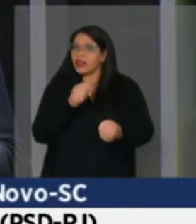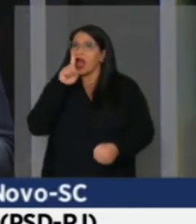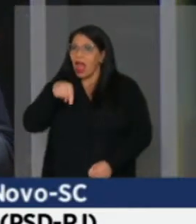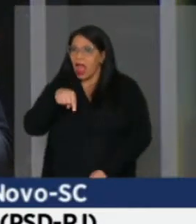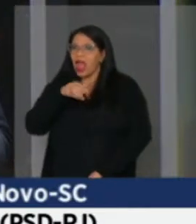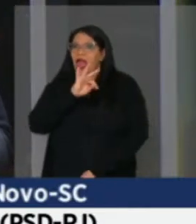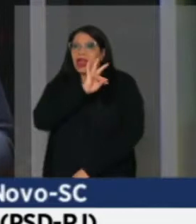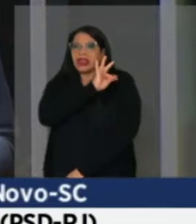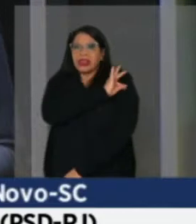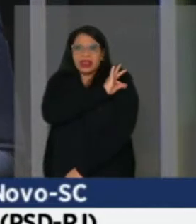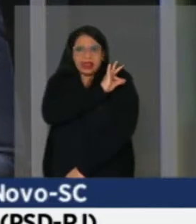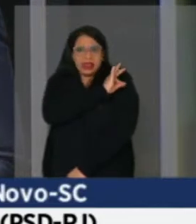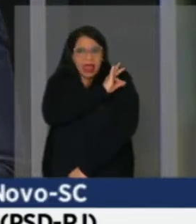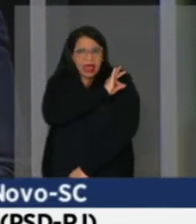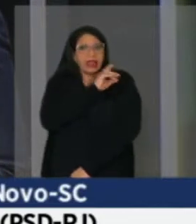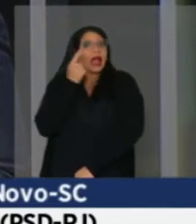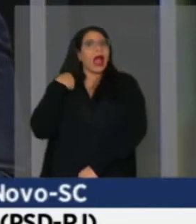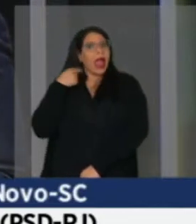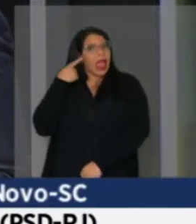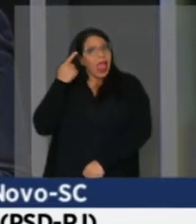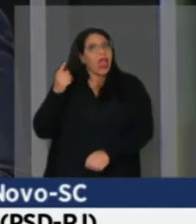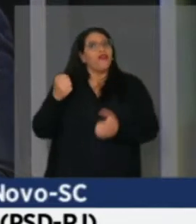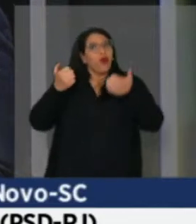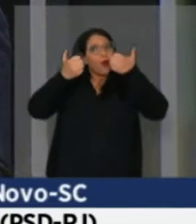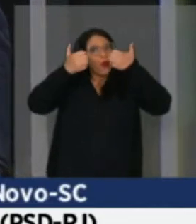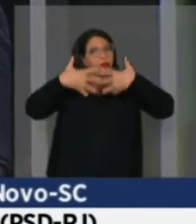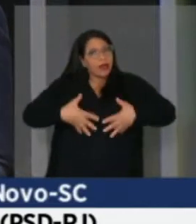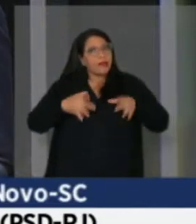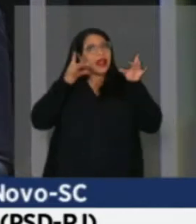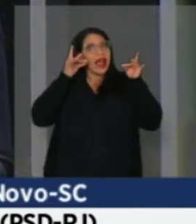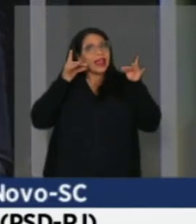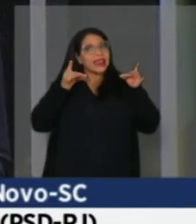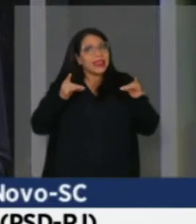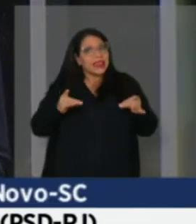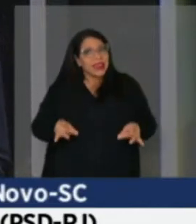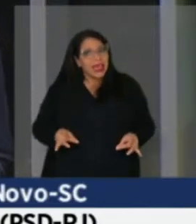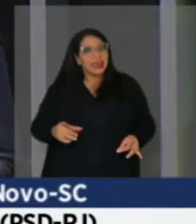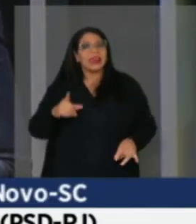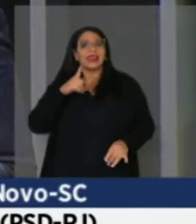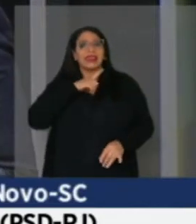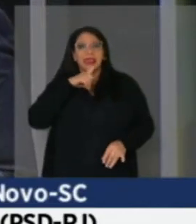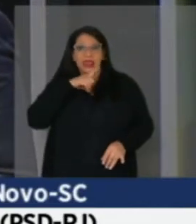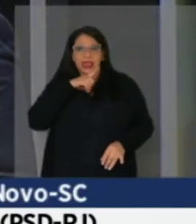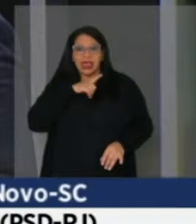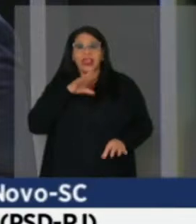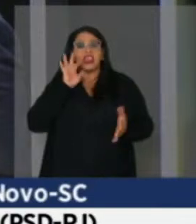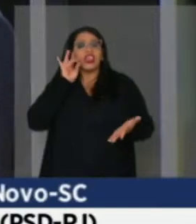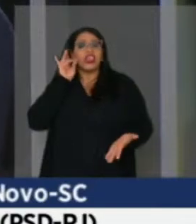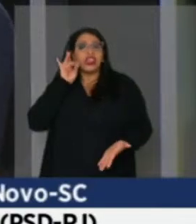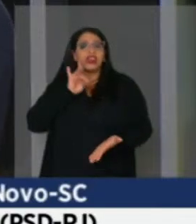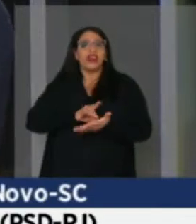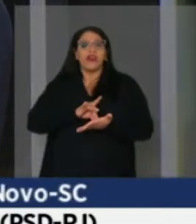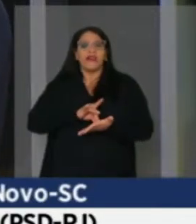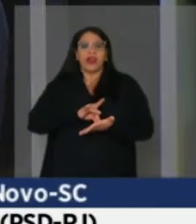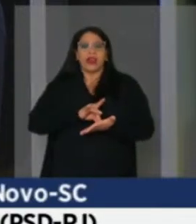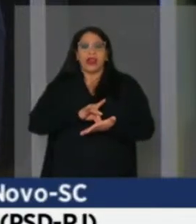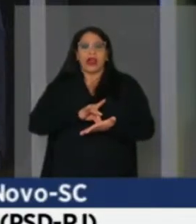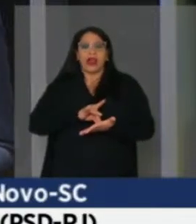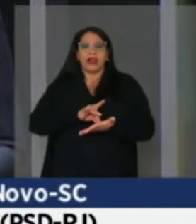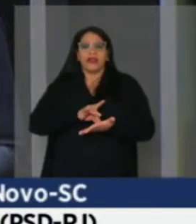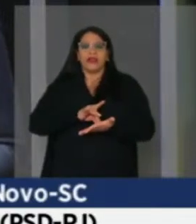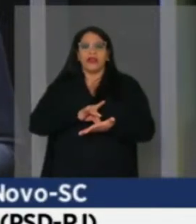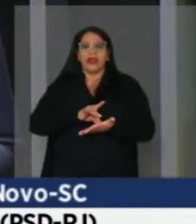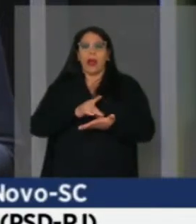vou recortar essa parte, é de que de fato existe um confronto aparente